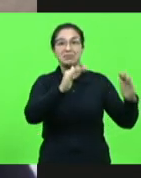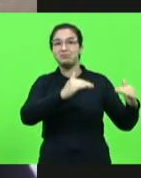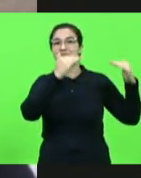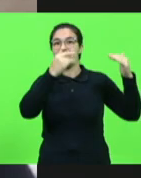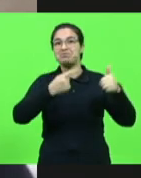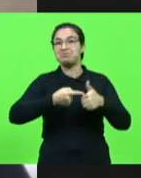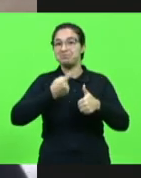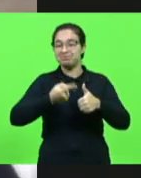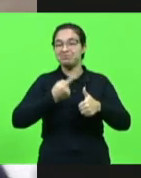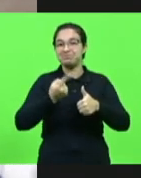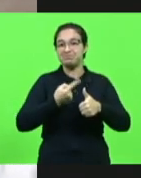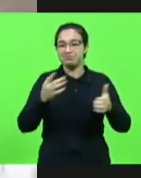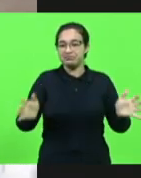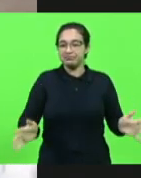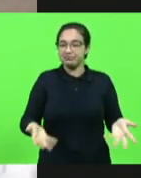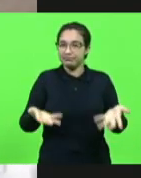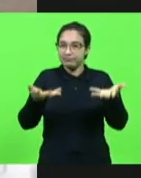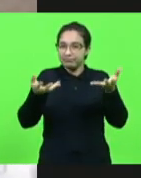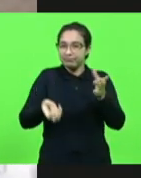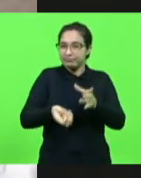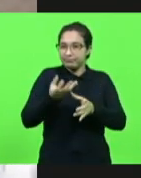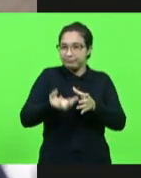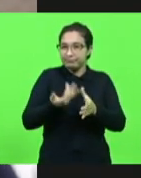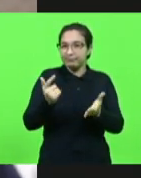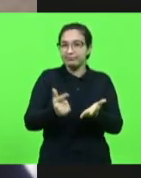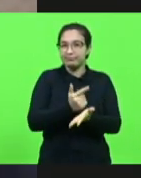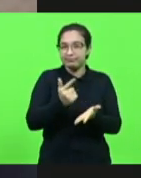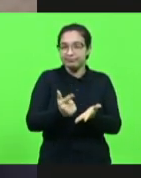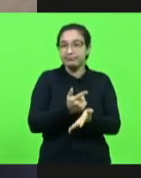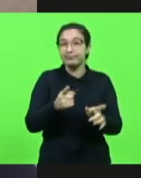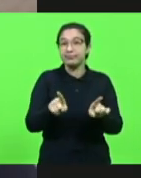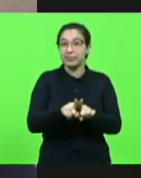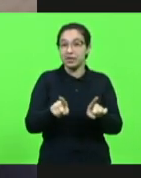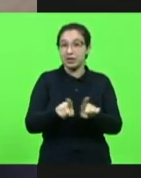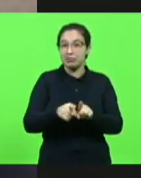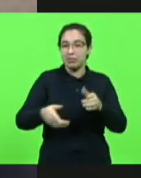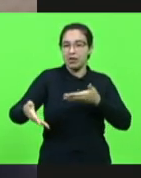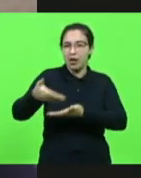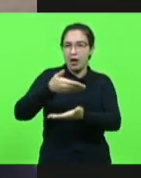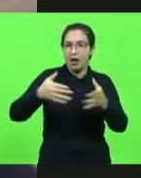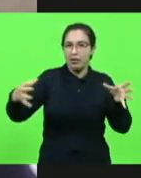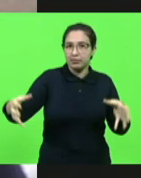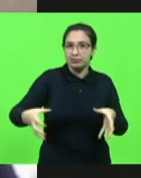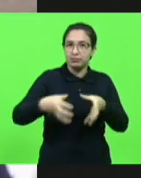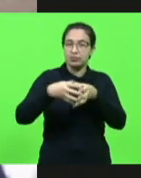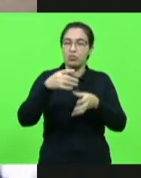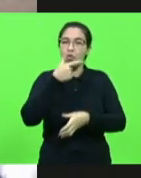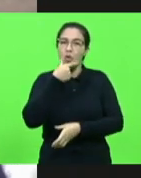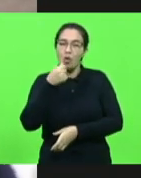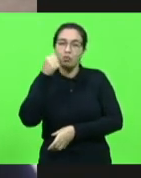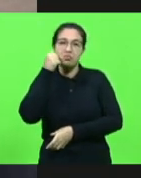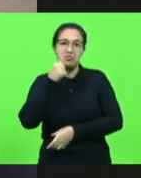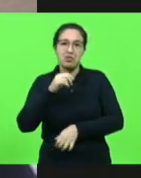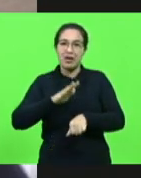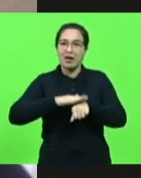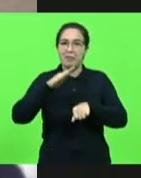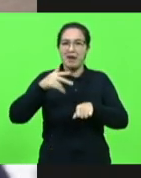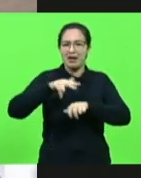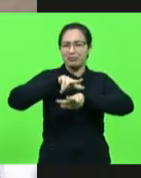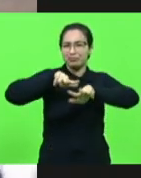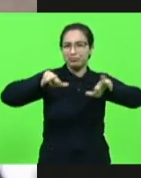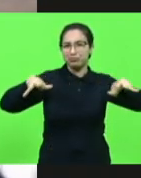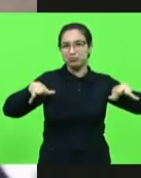de fomentar a produção literária e de congregar, não é, homens e mulheres dos mais variados perfis, mas